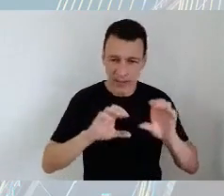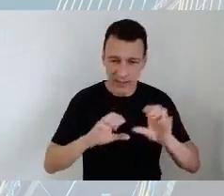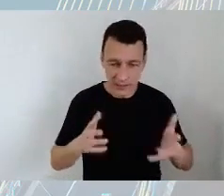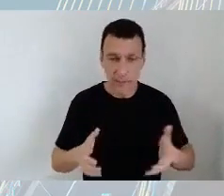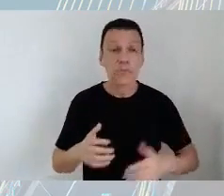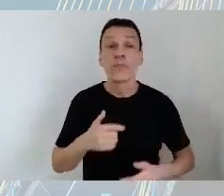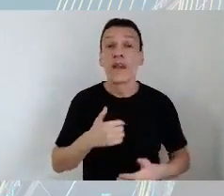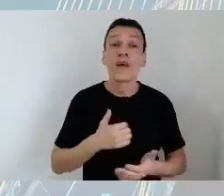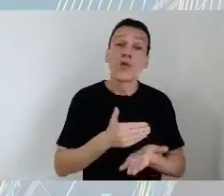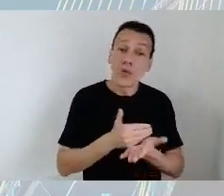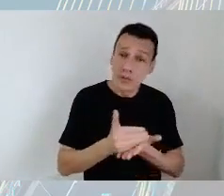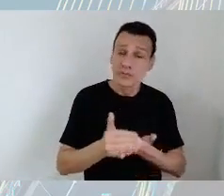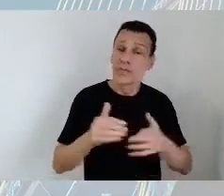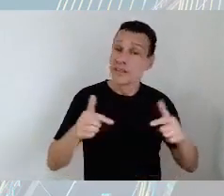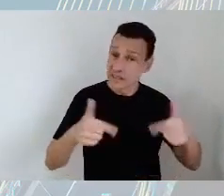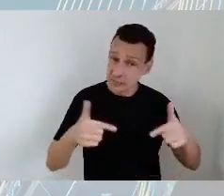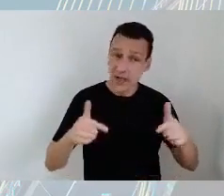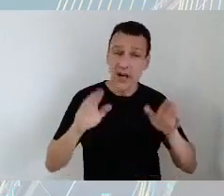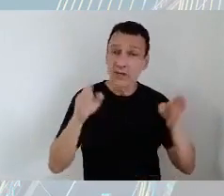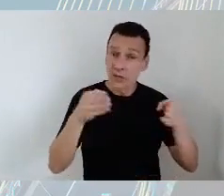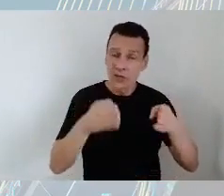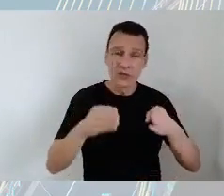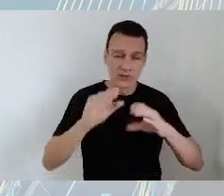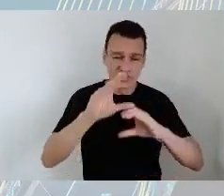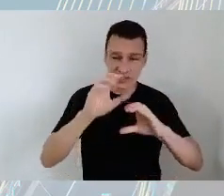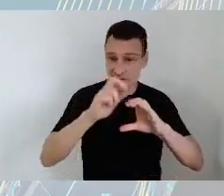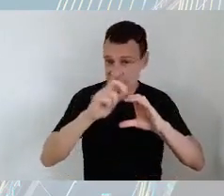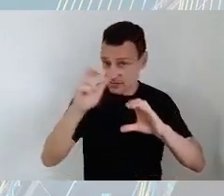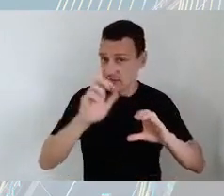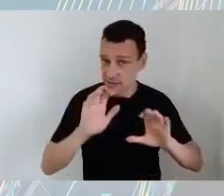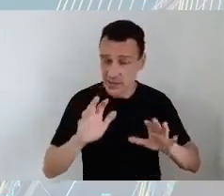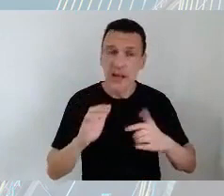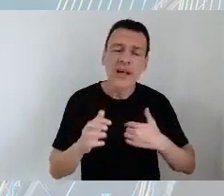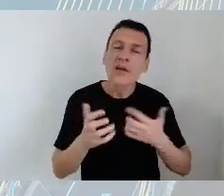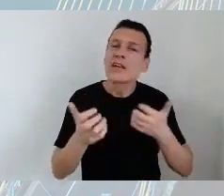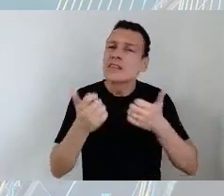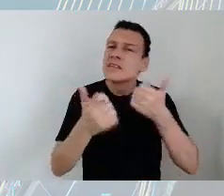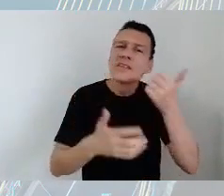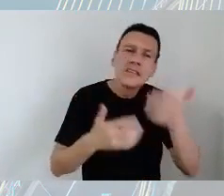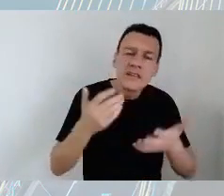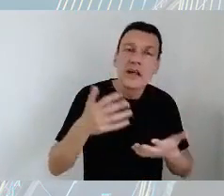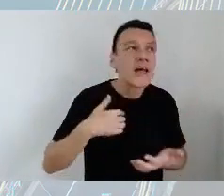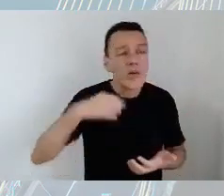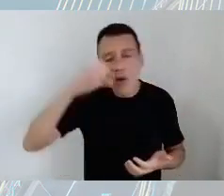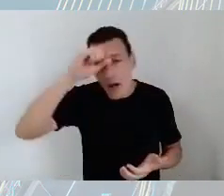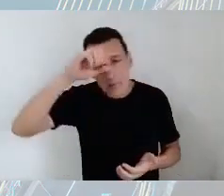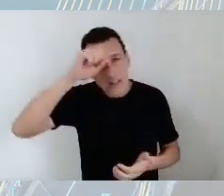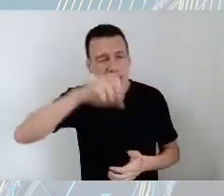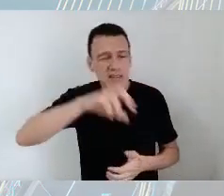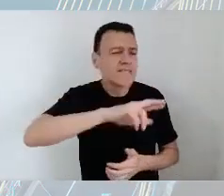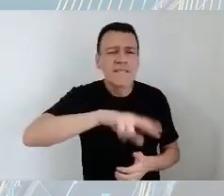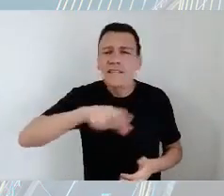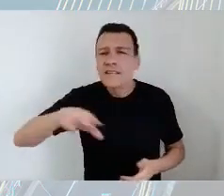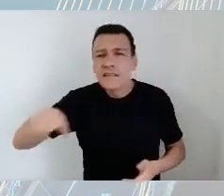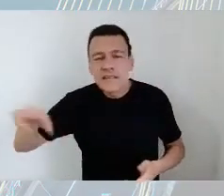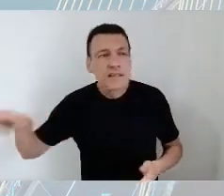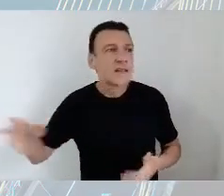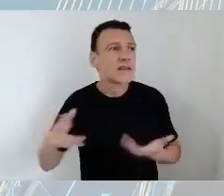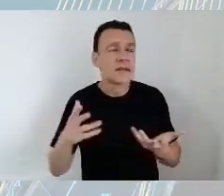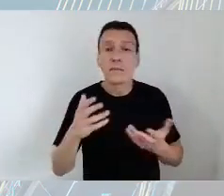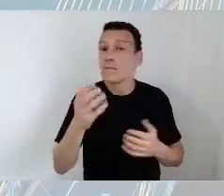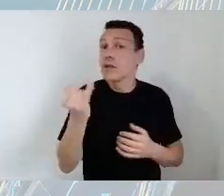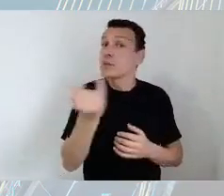a ideia foi exatamente falar algumas coisas que eu aprendi e pontos são importantes para a gente lembrar quando estiver construindo